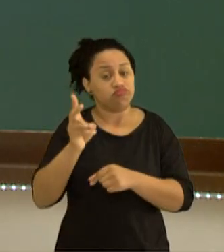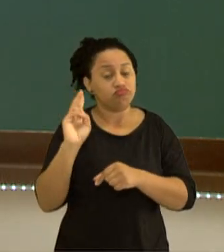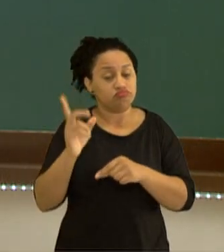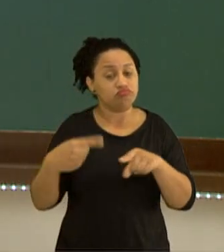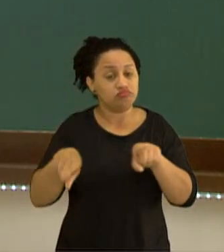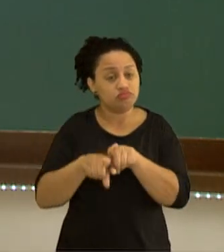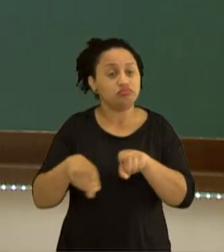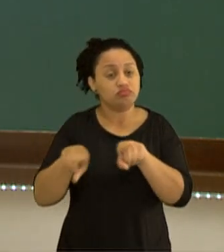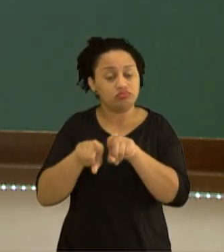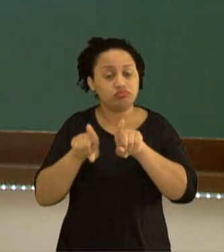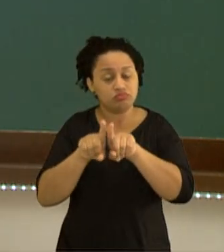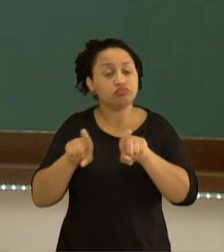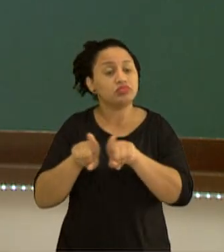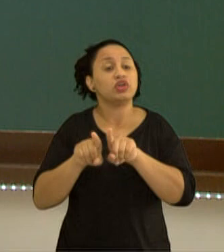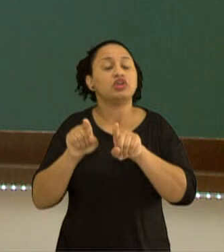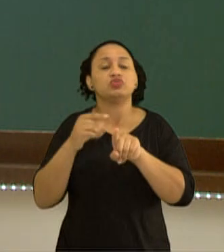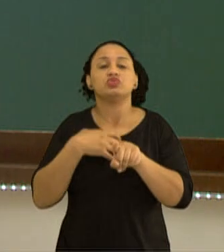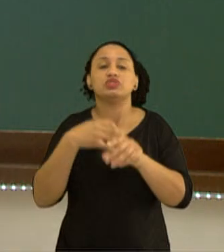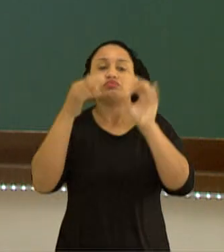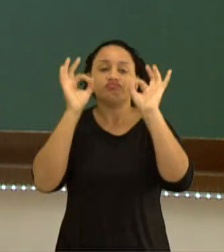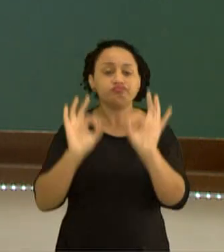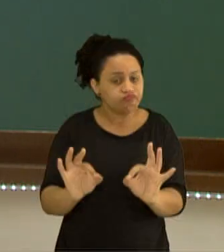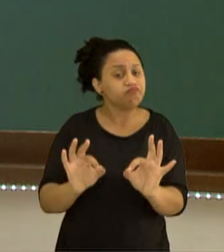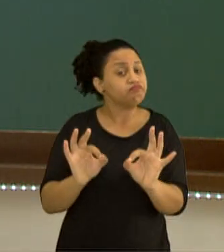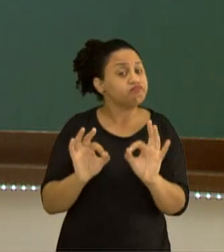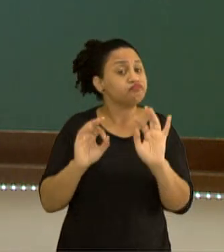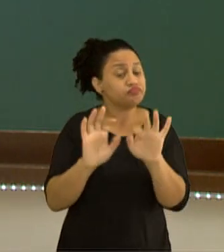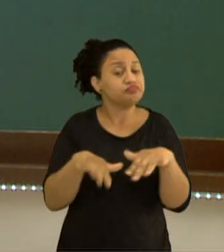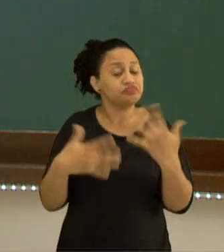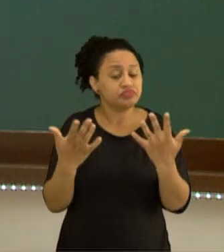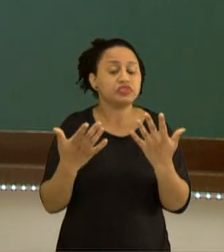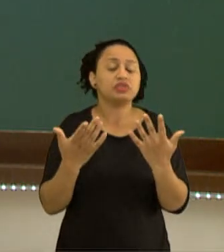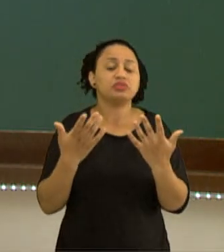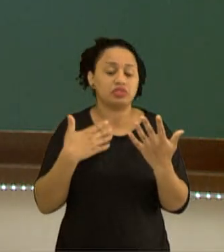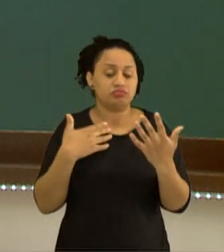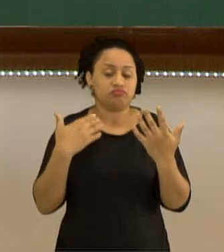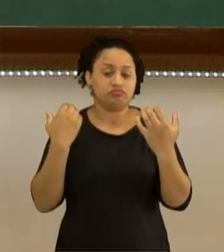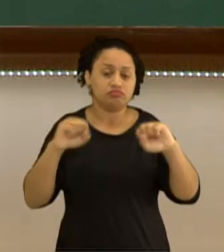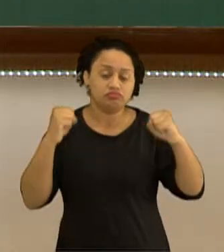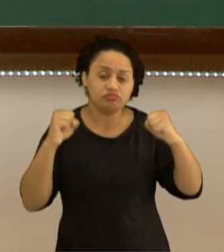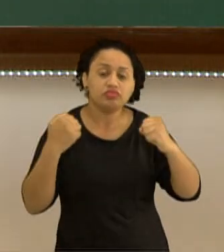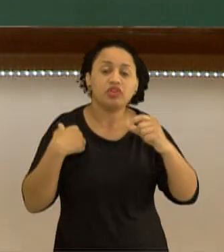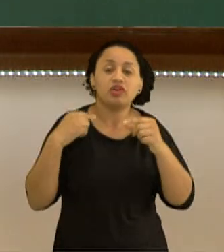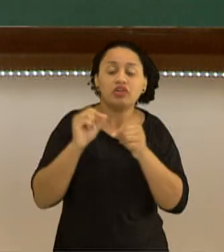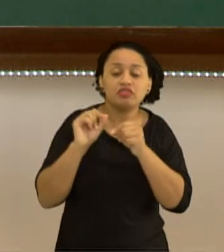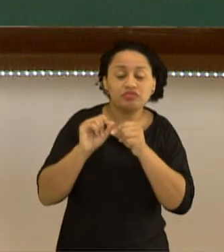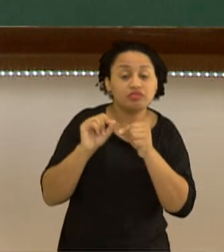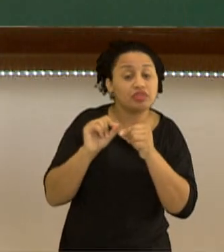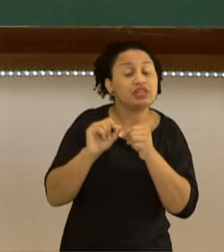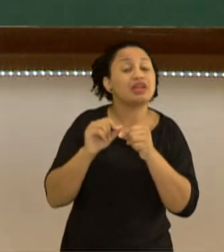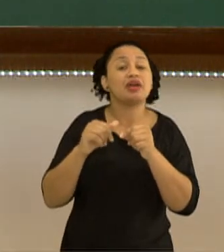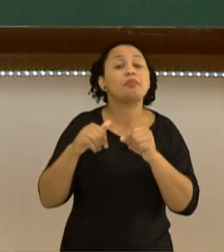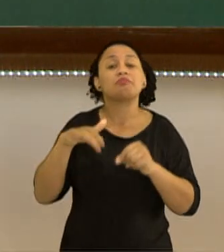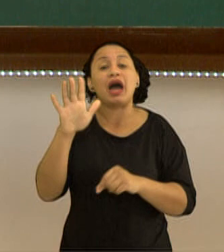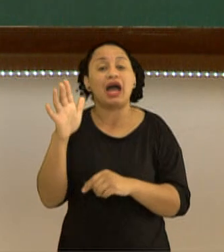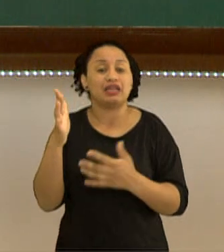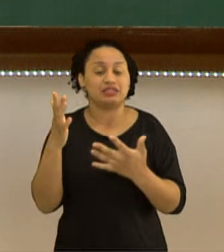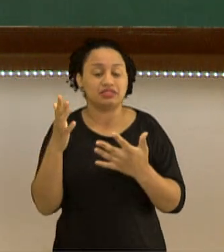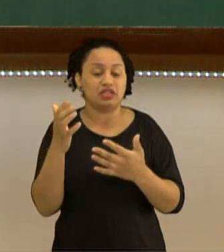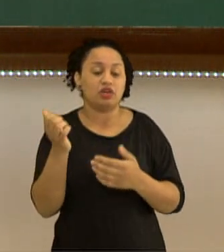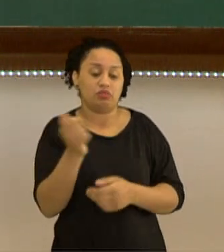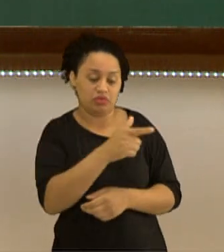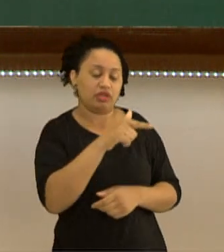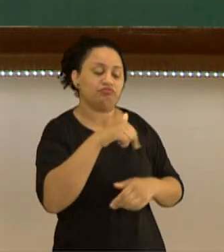e de maneira adequada. Então são atividades, são exercícios que eles vão além de somente uma atividade